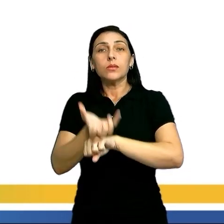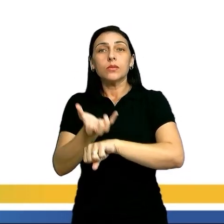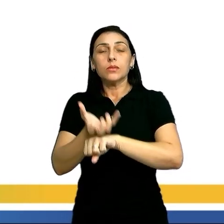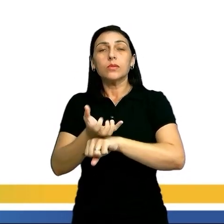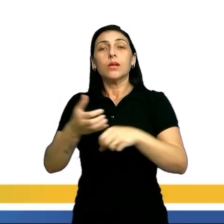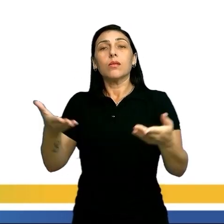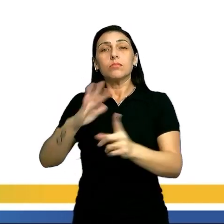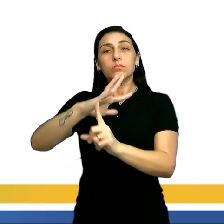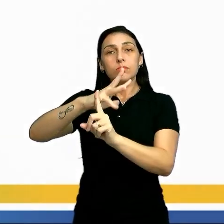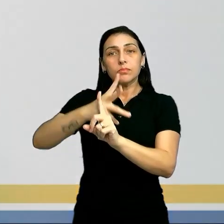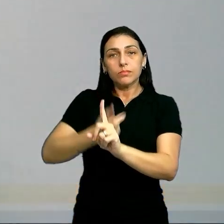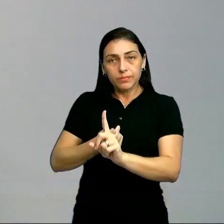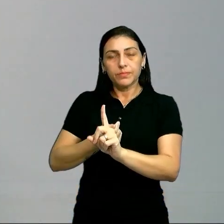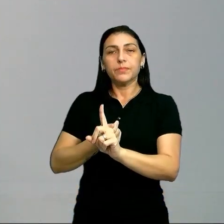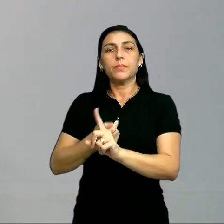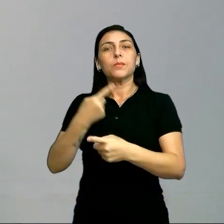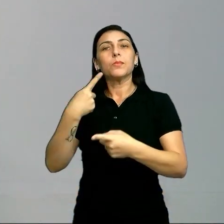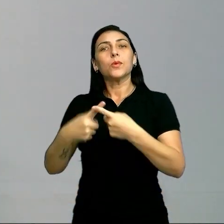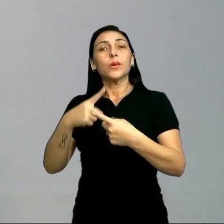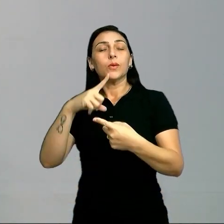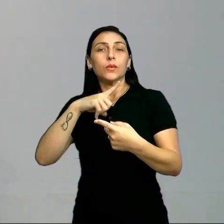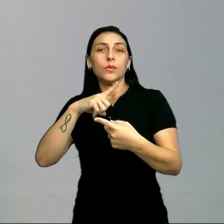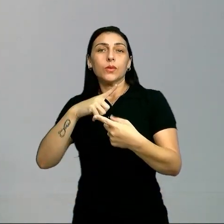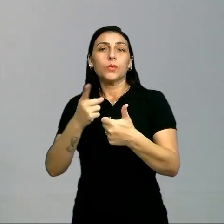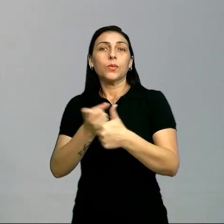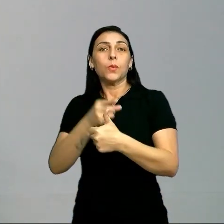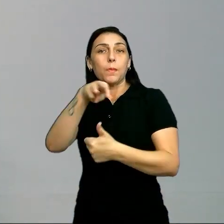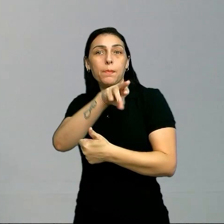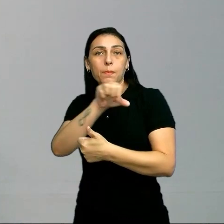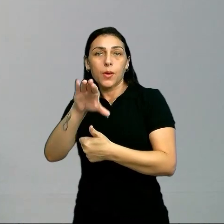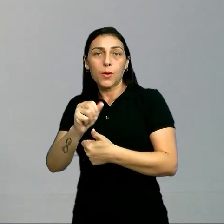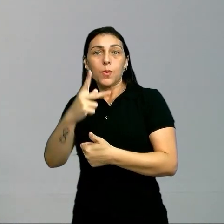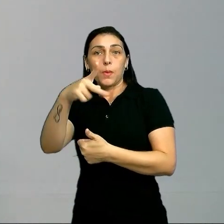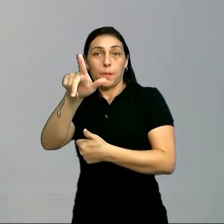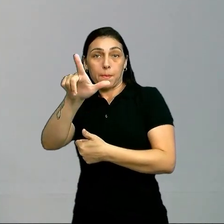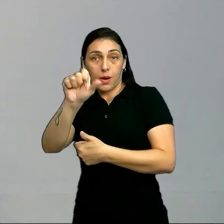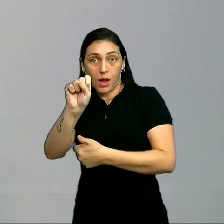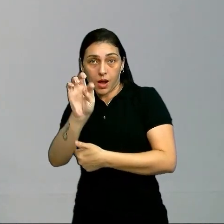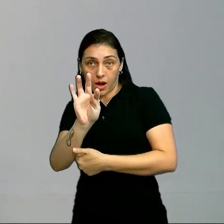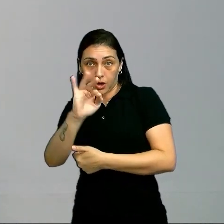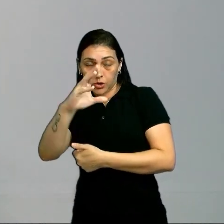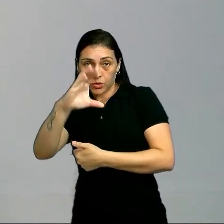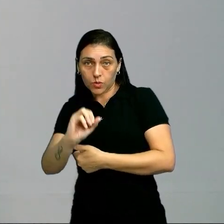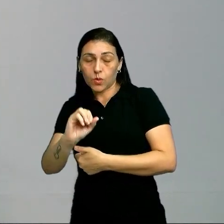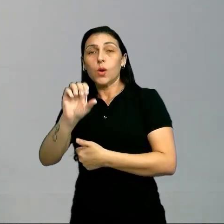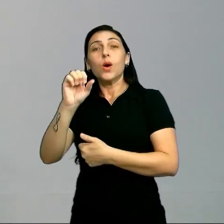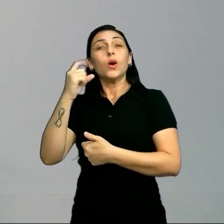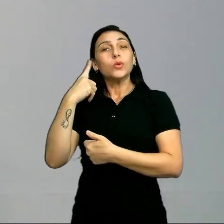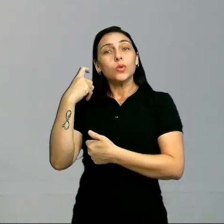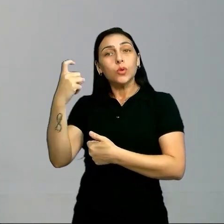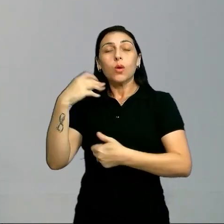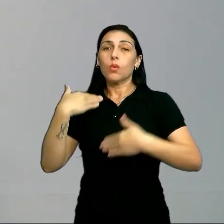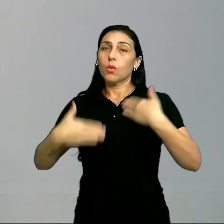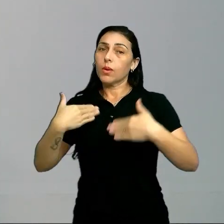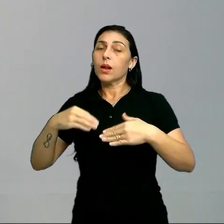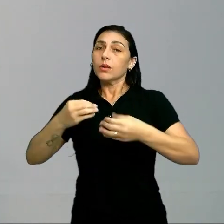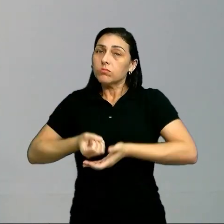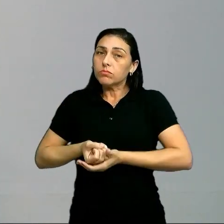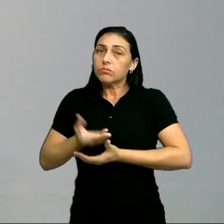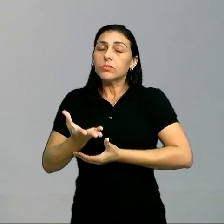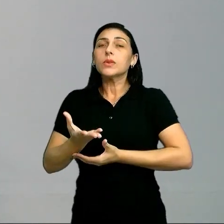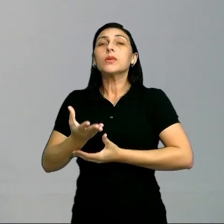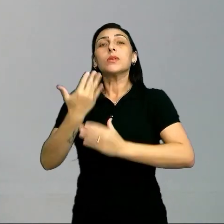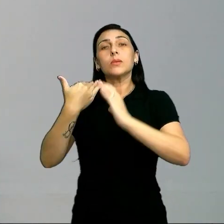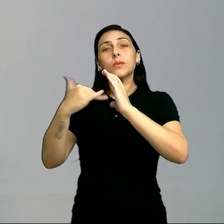nesse componente, porque eu tenho um meio que é plástico, sonoro ou corporal que transmite uma